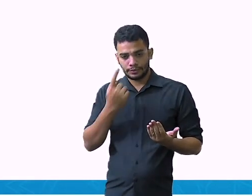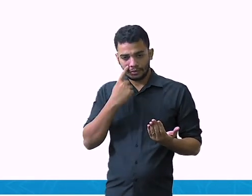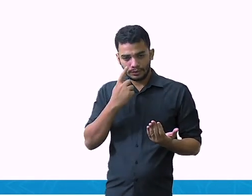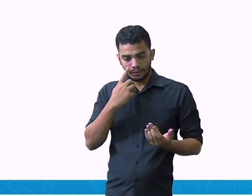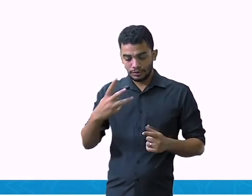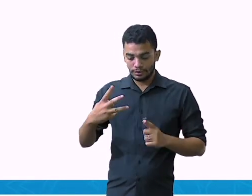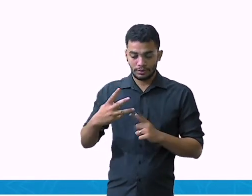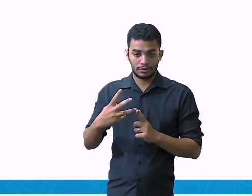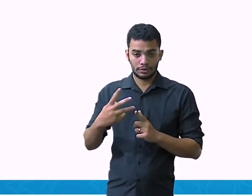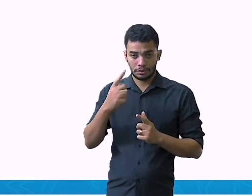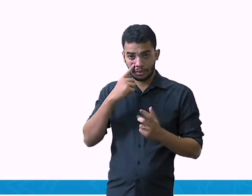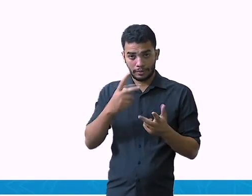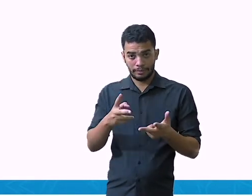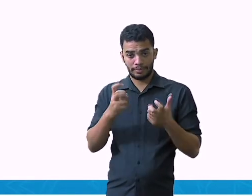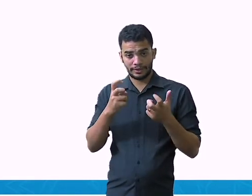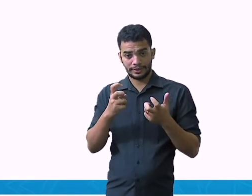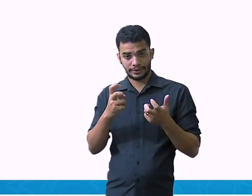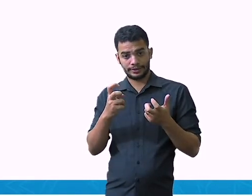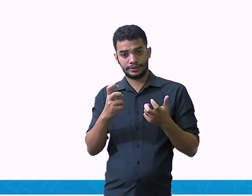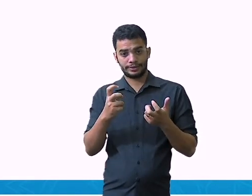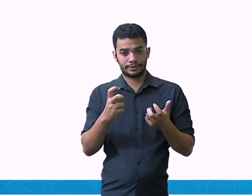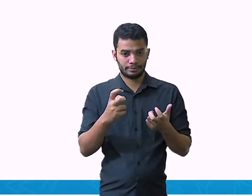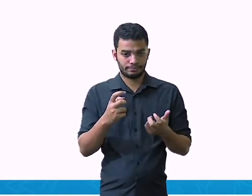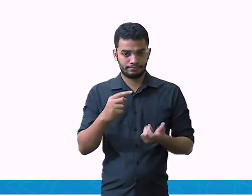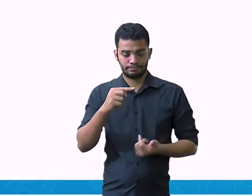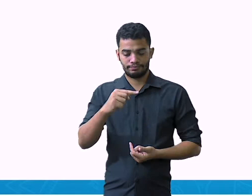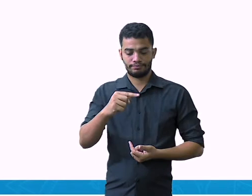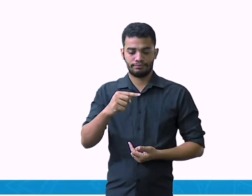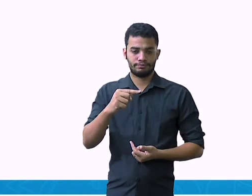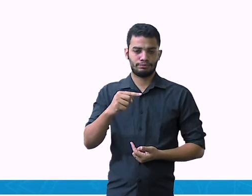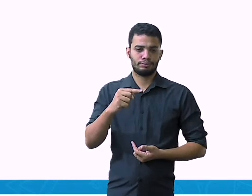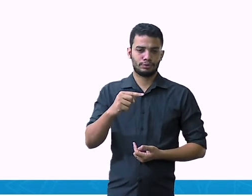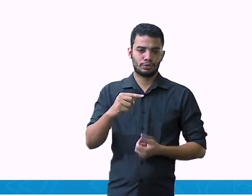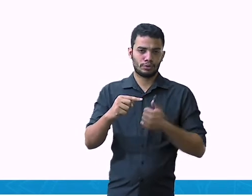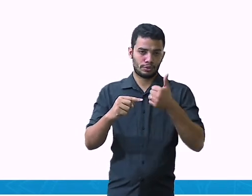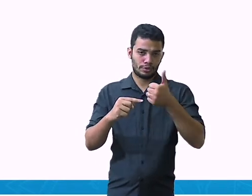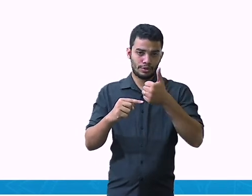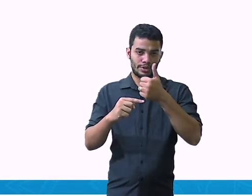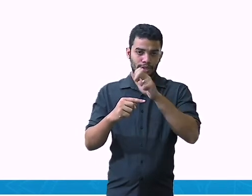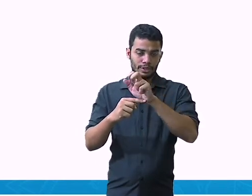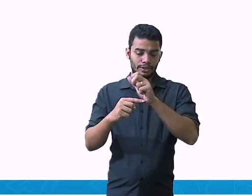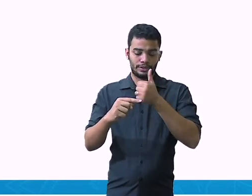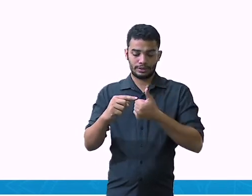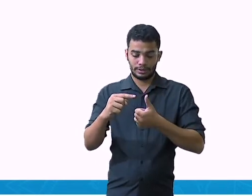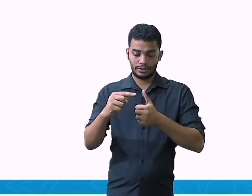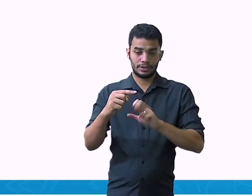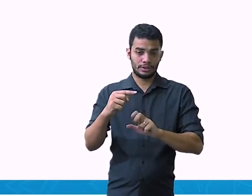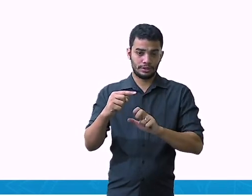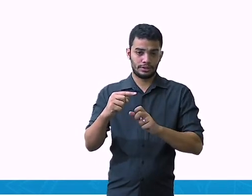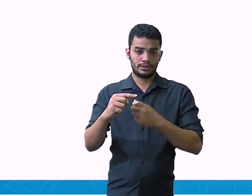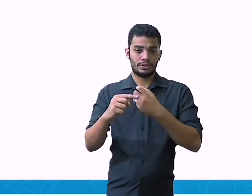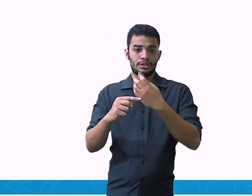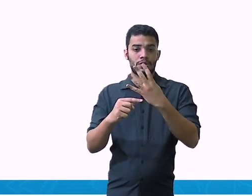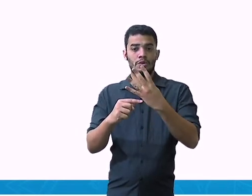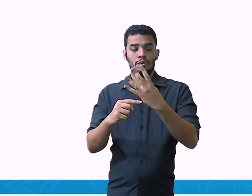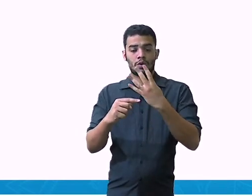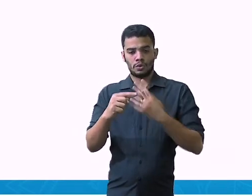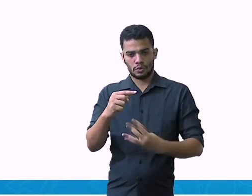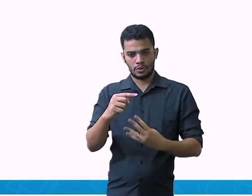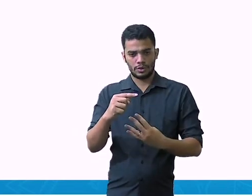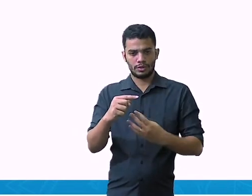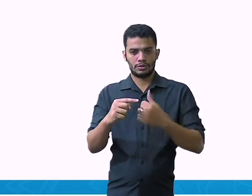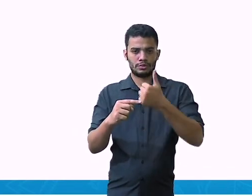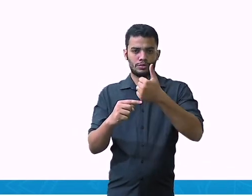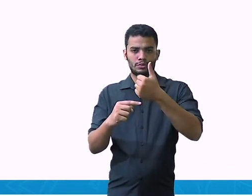seja, o numerador é múltiplo do denominador. Nós temos aqui o 15 quinzeavos, 4 quartos e